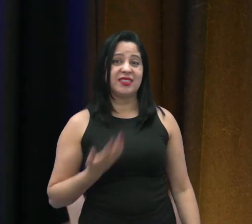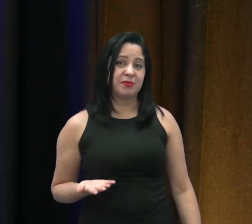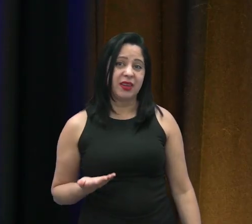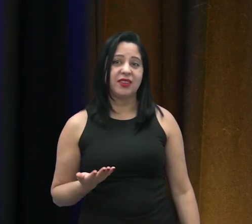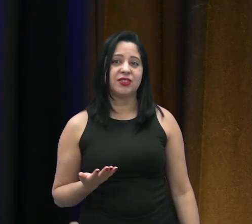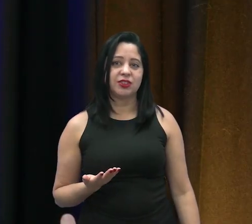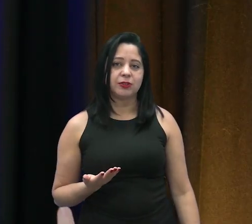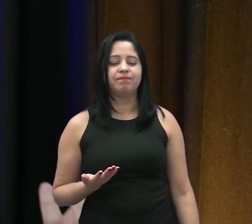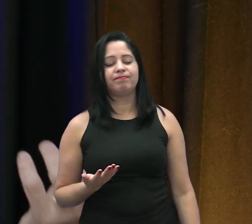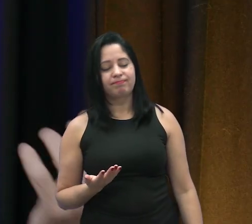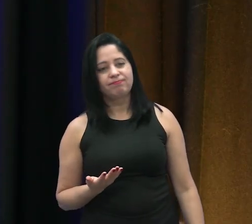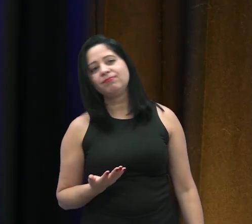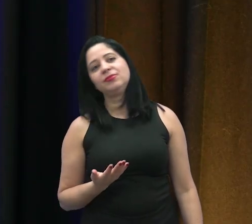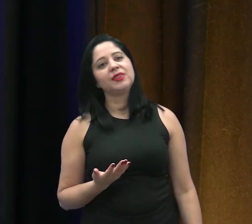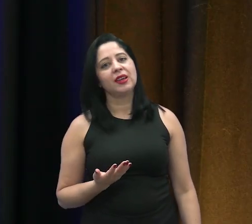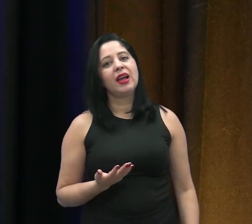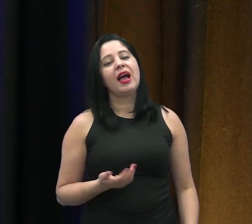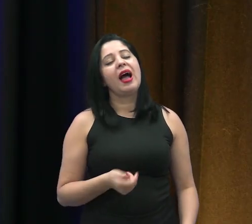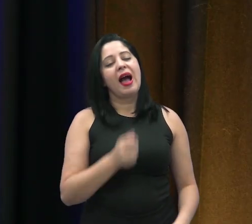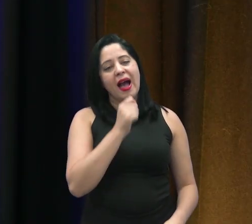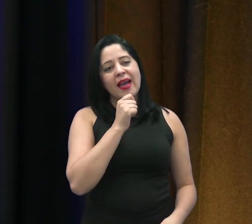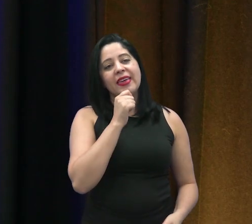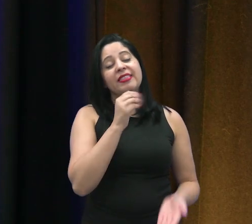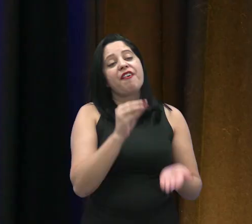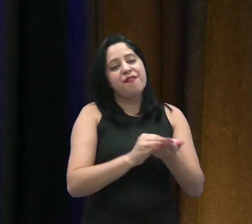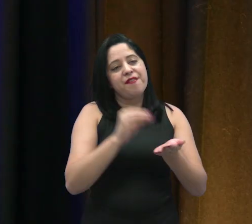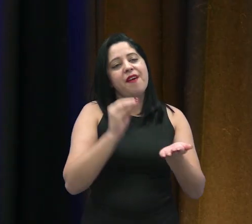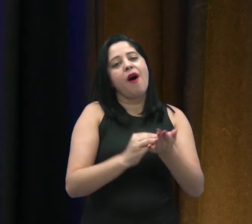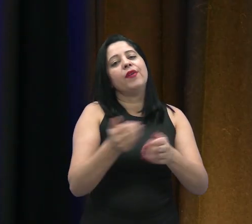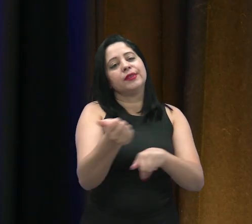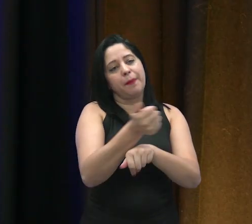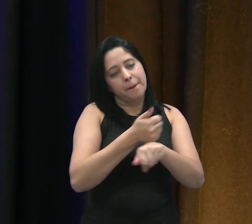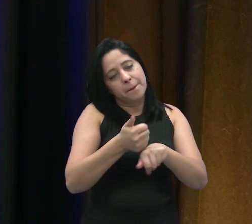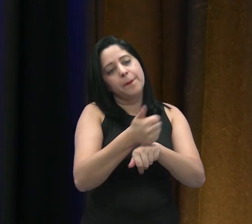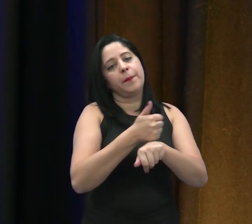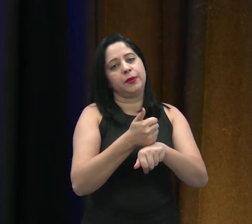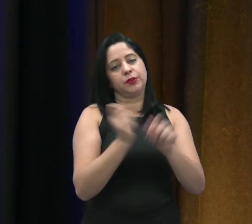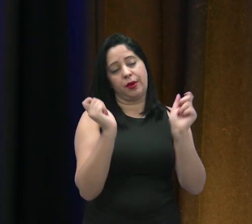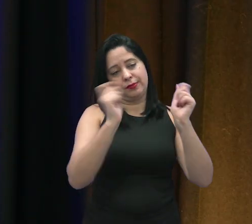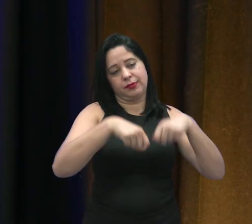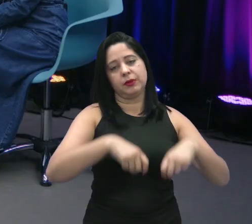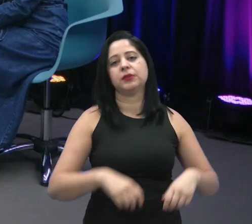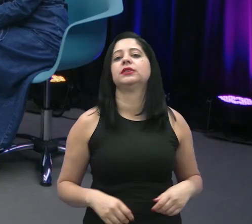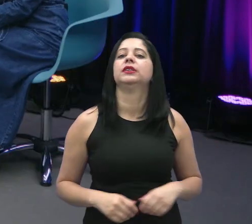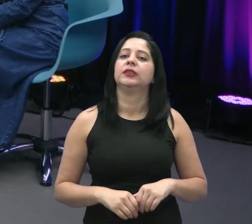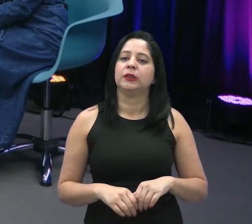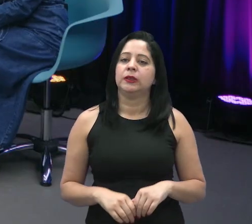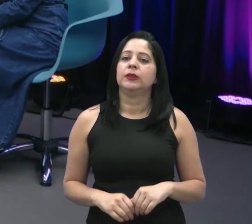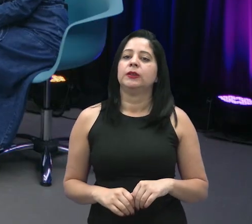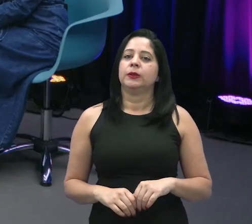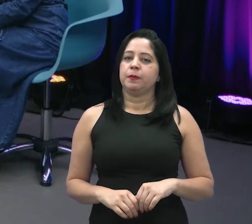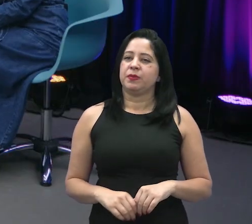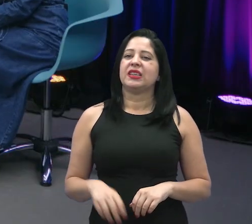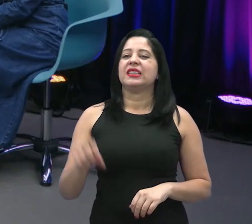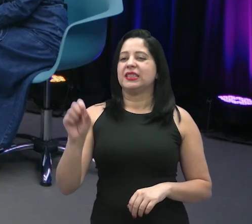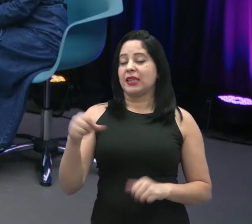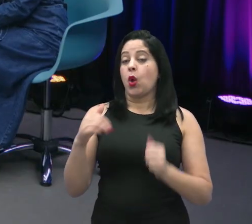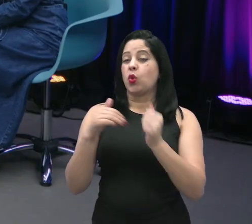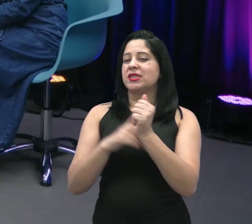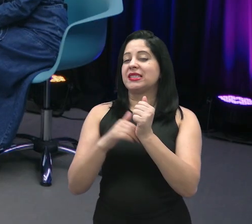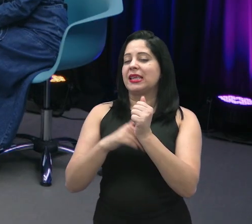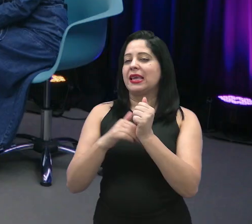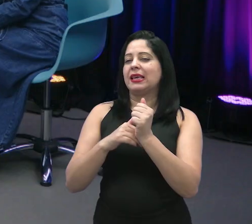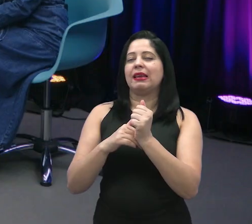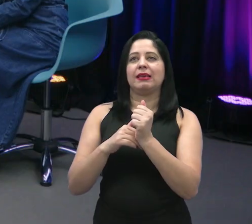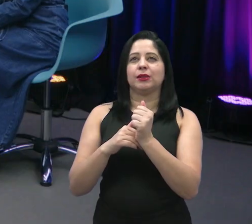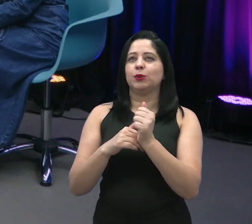mundo consegue ficar dentro da sala de aula. Então, precisa passar por uma capacitação melhor. Eu acho que o segredo é esse trabalho em equipe,